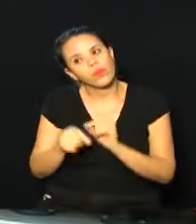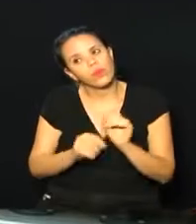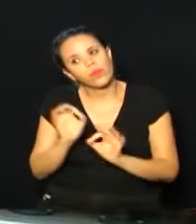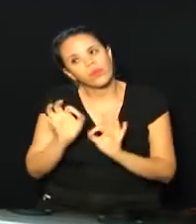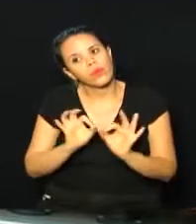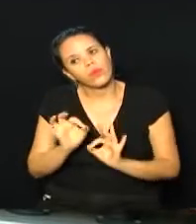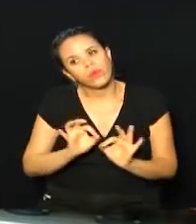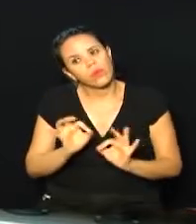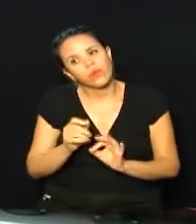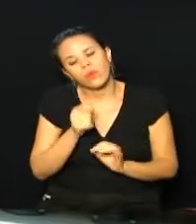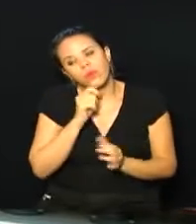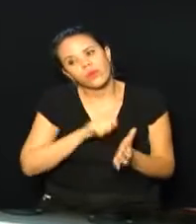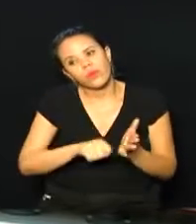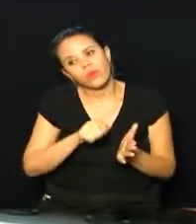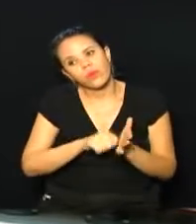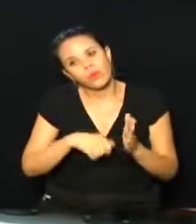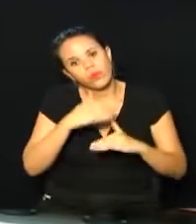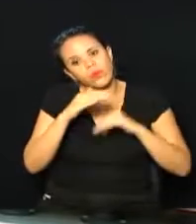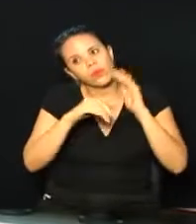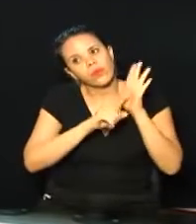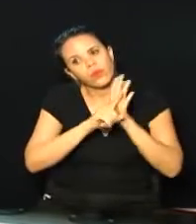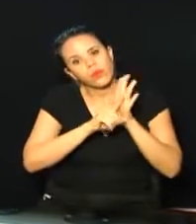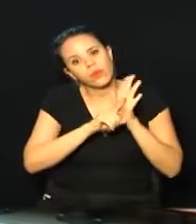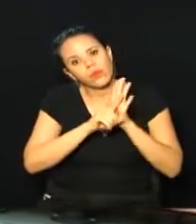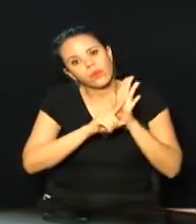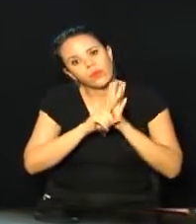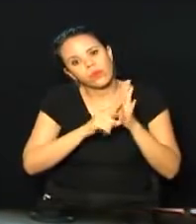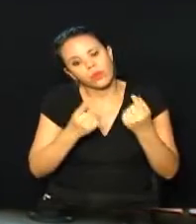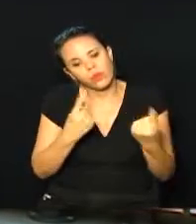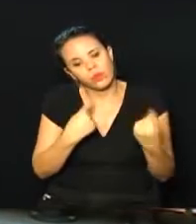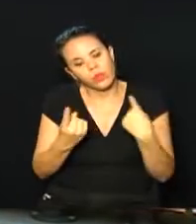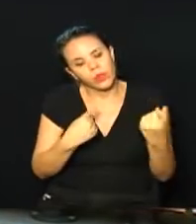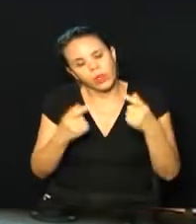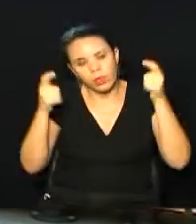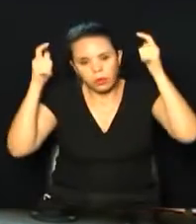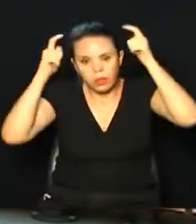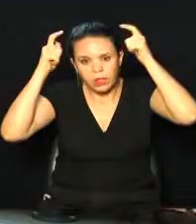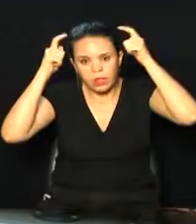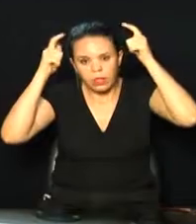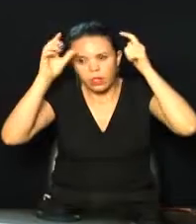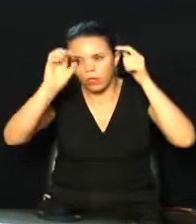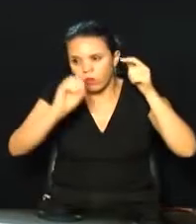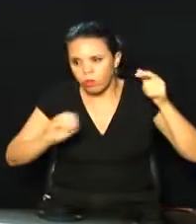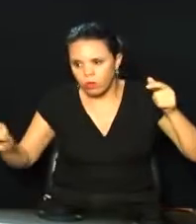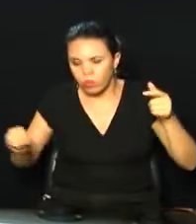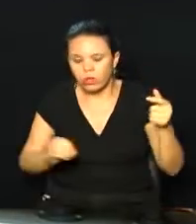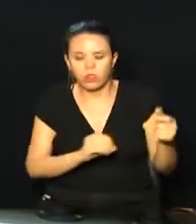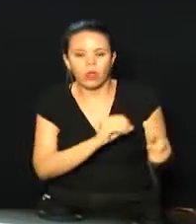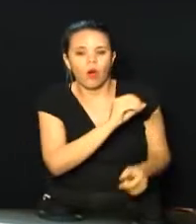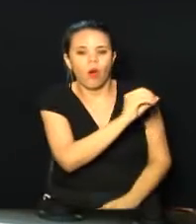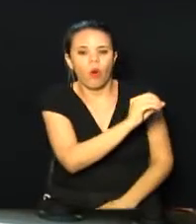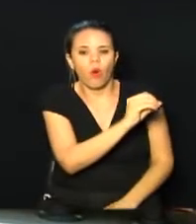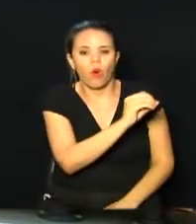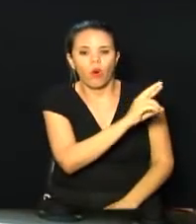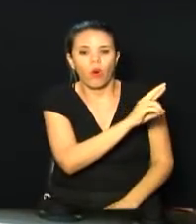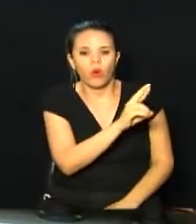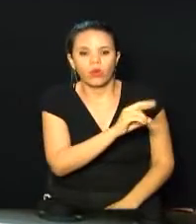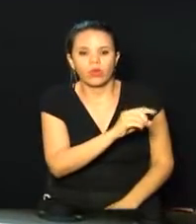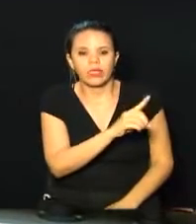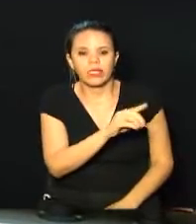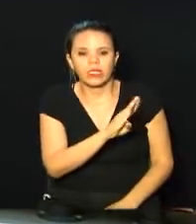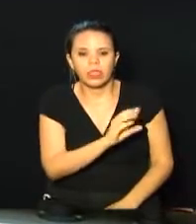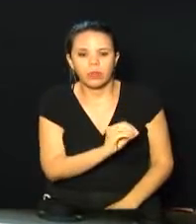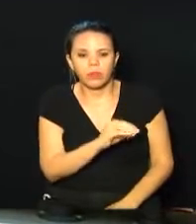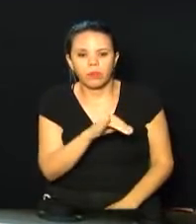sendo desenvolvidos estudos para a Princesa do Oeste e Orozimbo Maia. Mas uma outra região que também